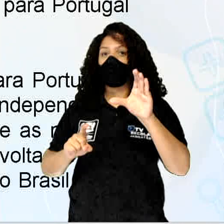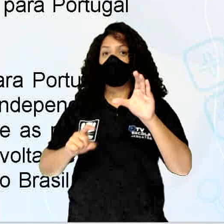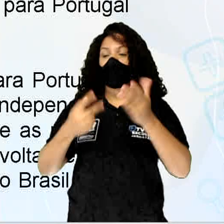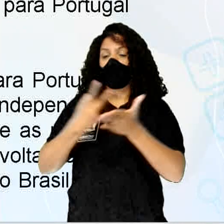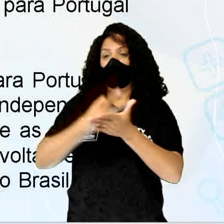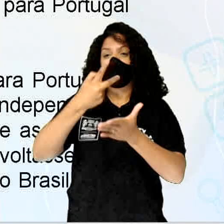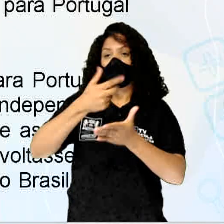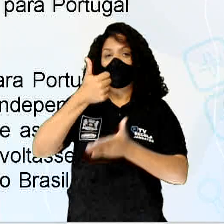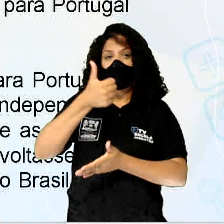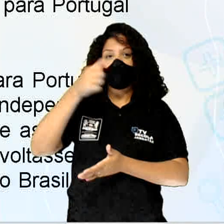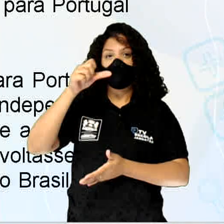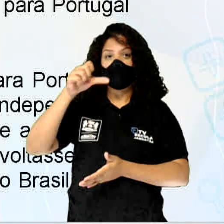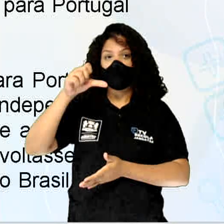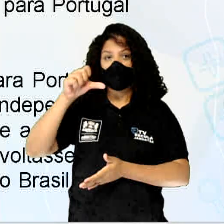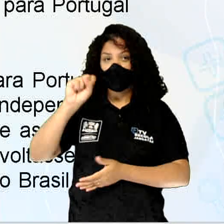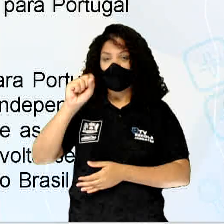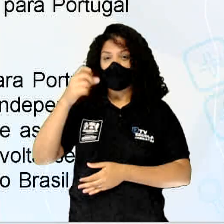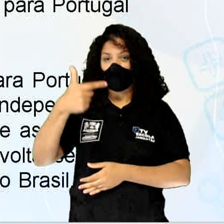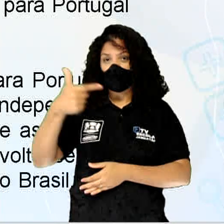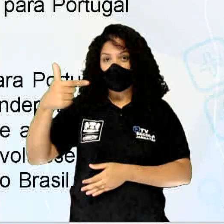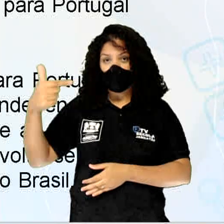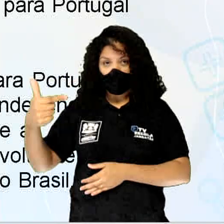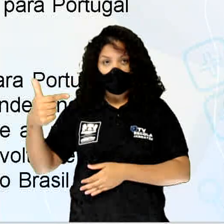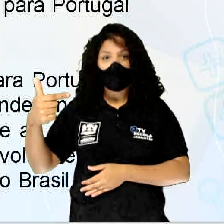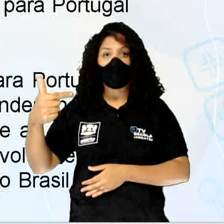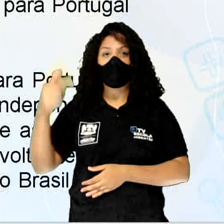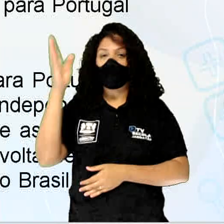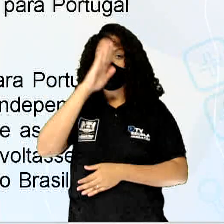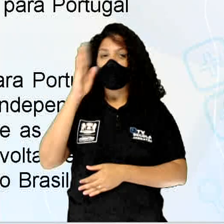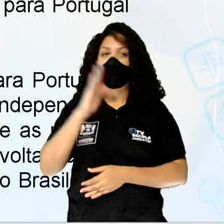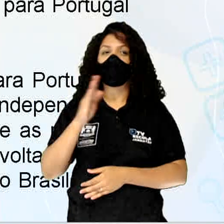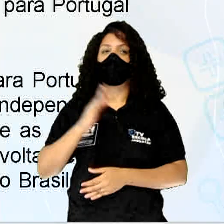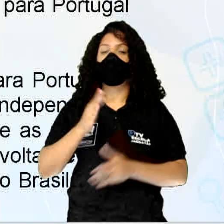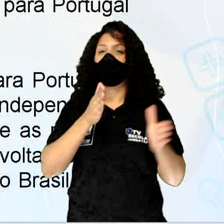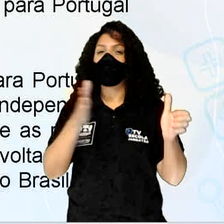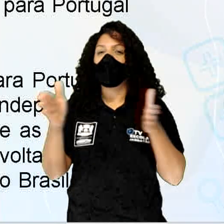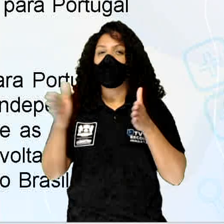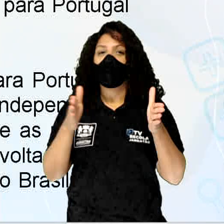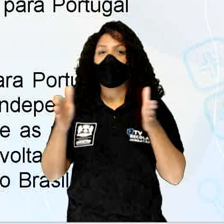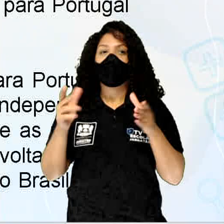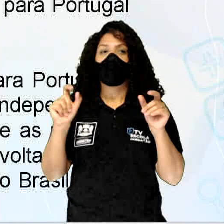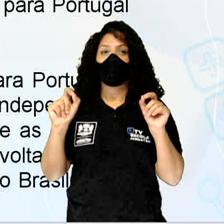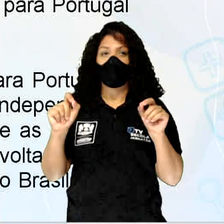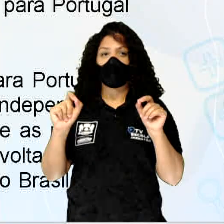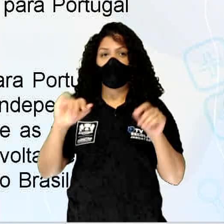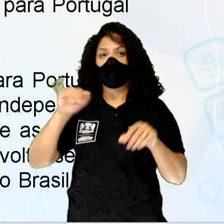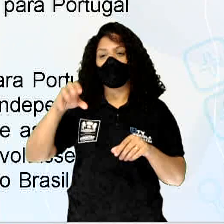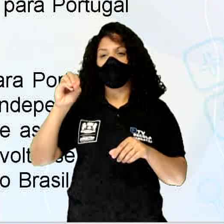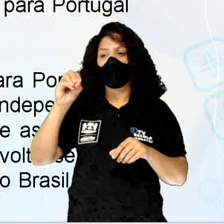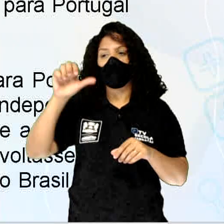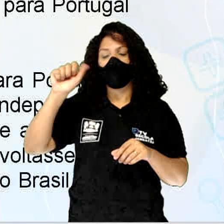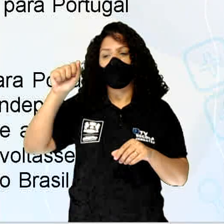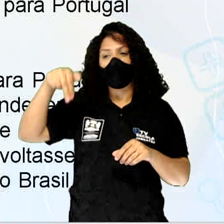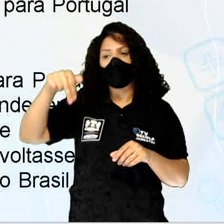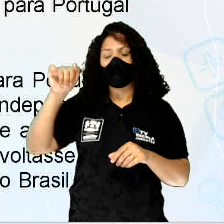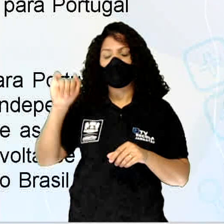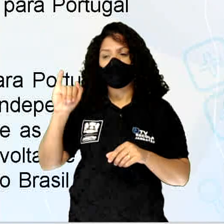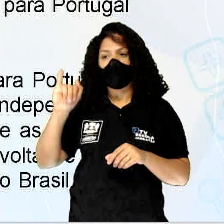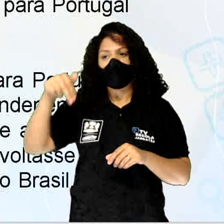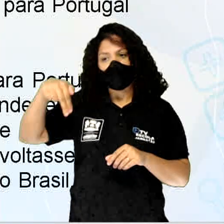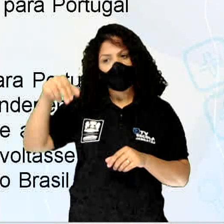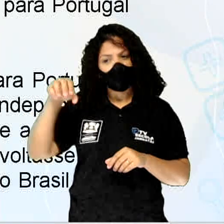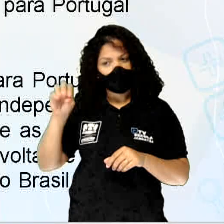passou por uma fase denominada de período joanino. Foi quando esse período joanino a gente também vai estudar dentro